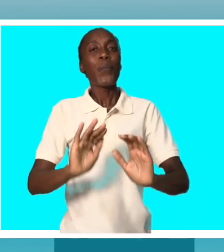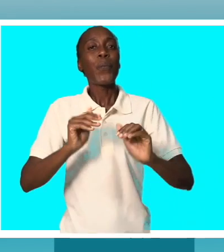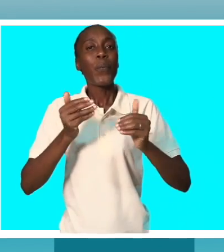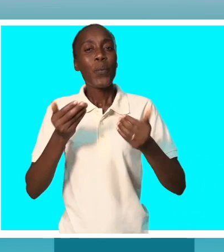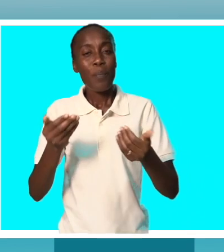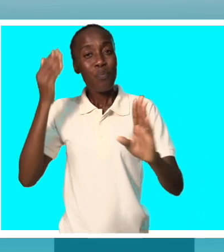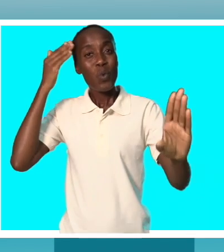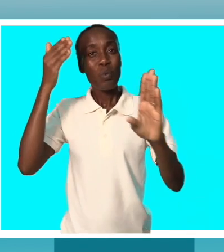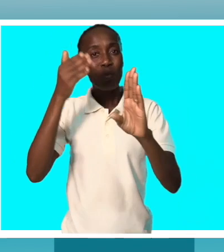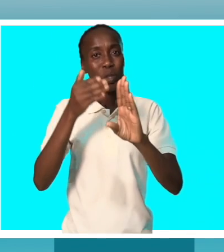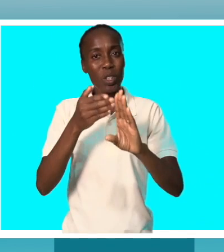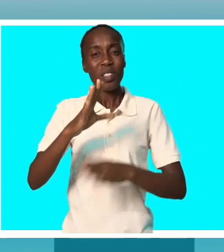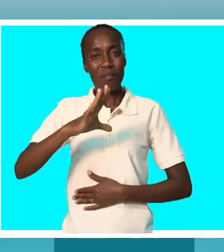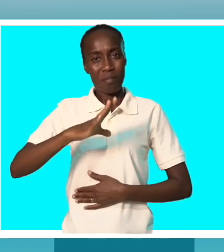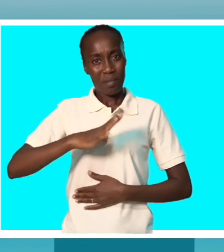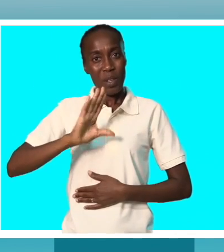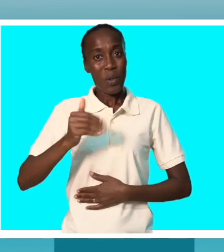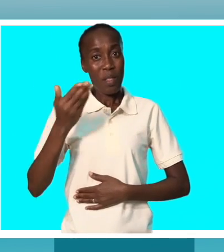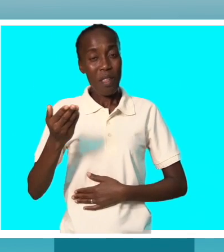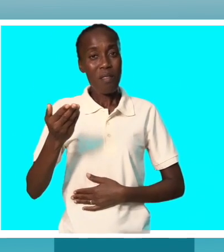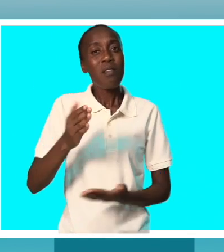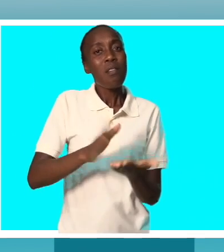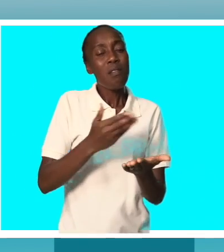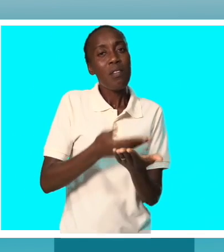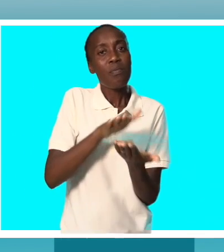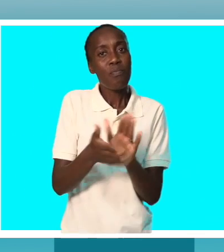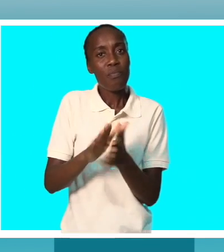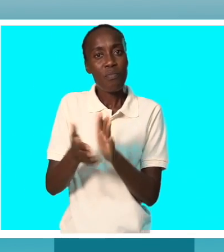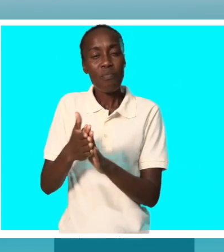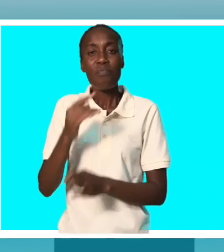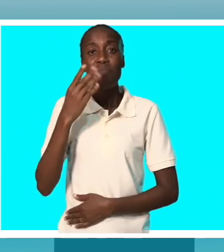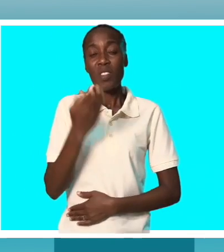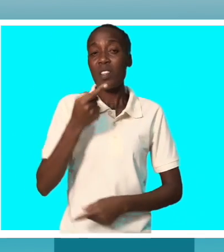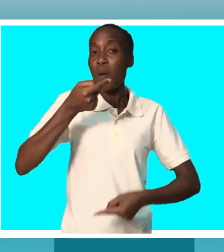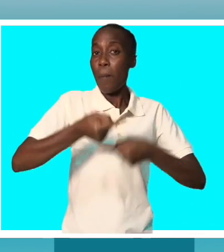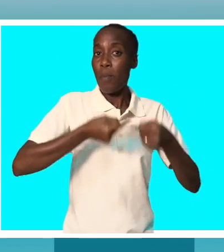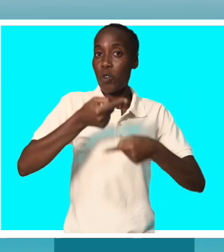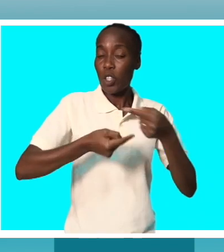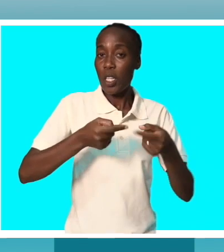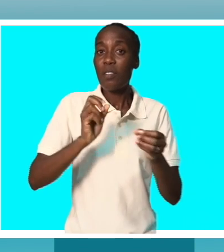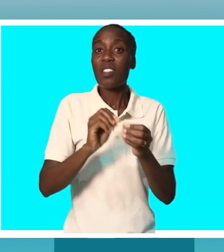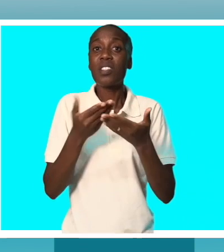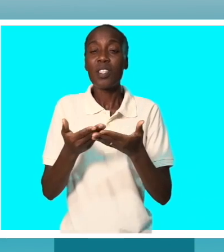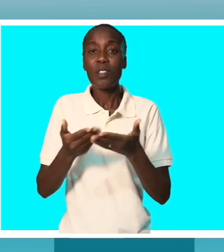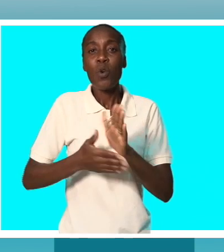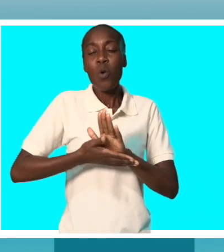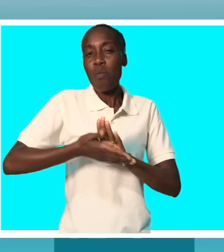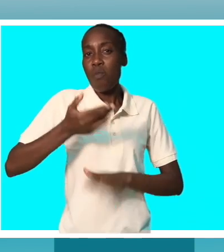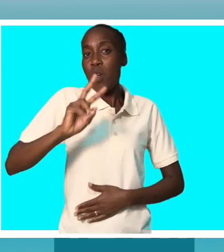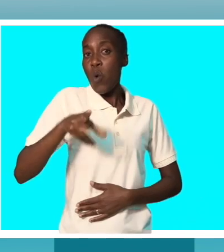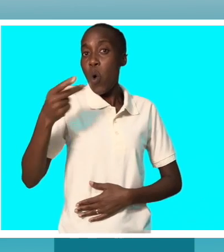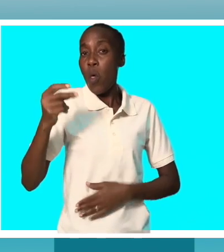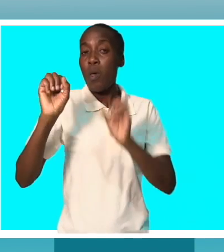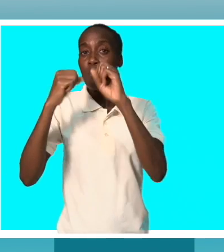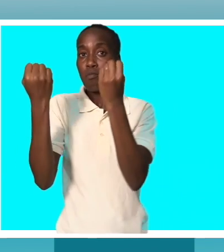O objetivo que esteve sempre presente na produção deste livro e no próprio projeto foi o de inspirar outras